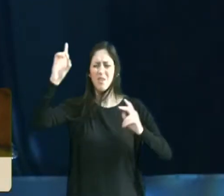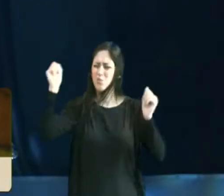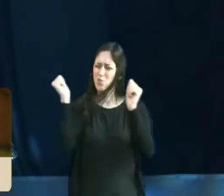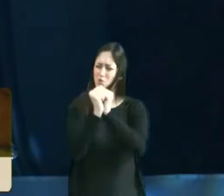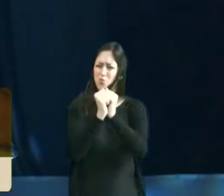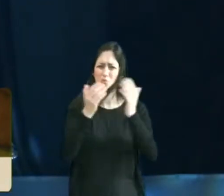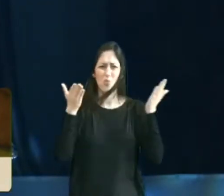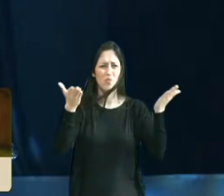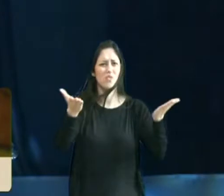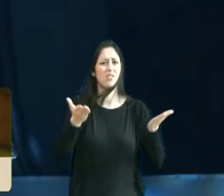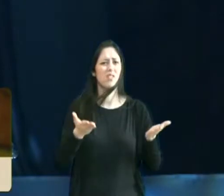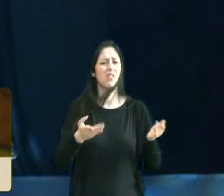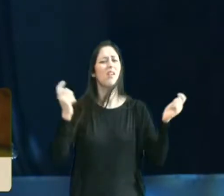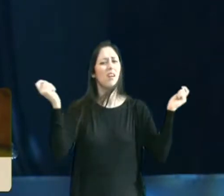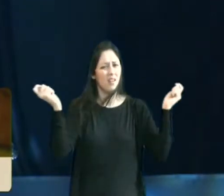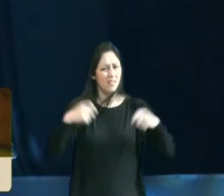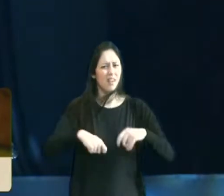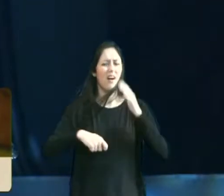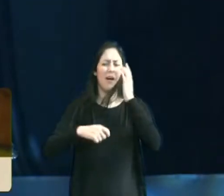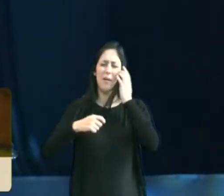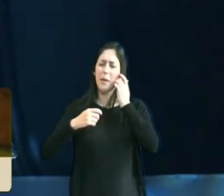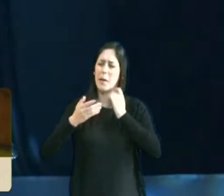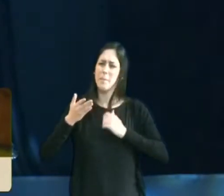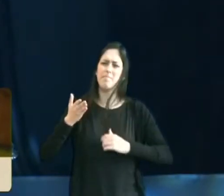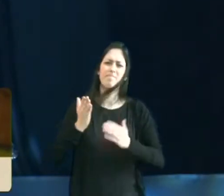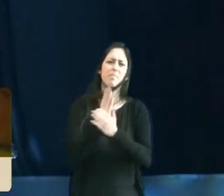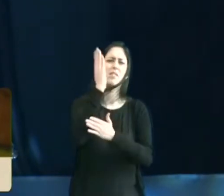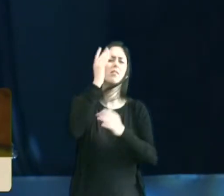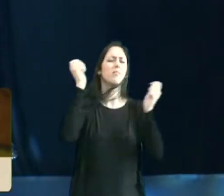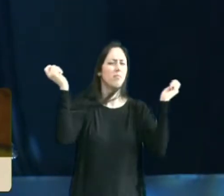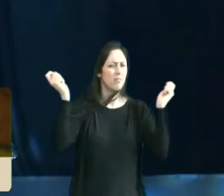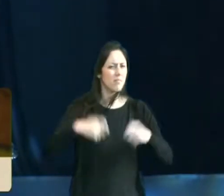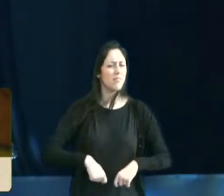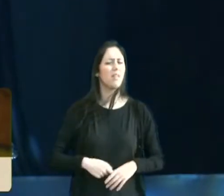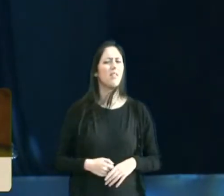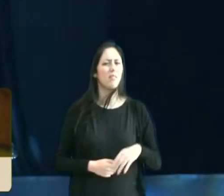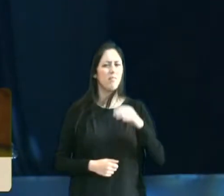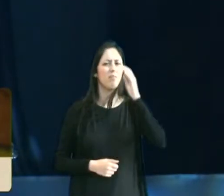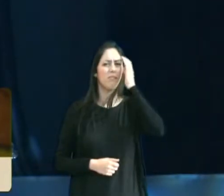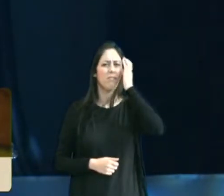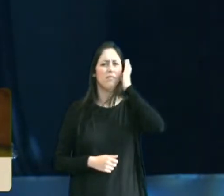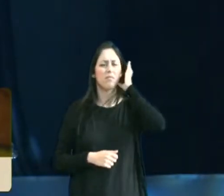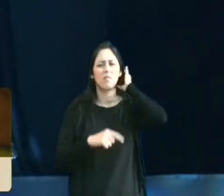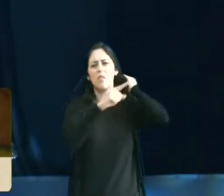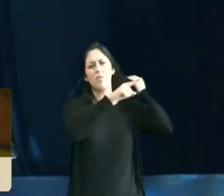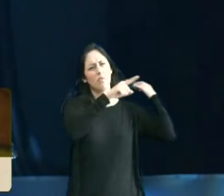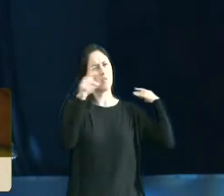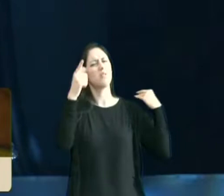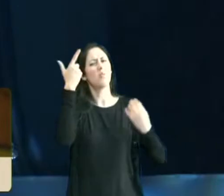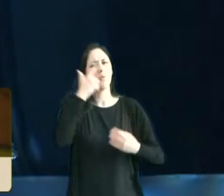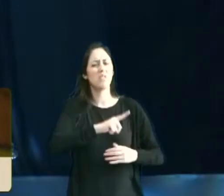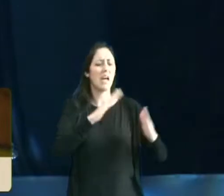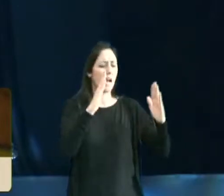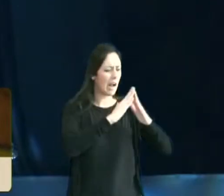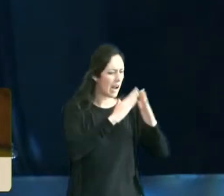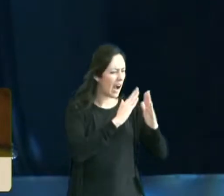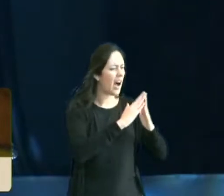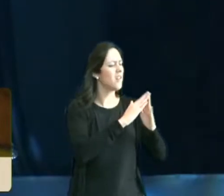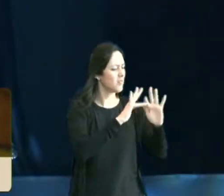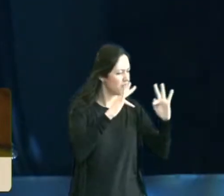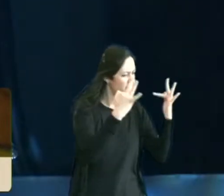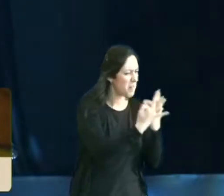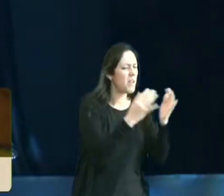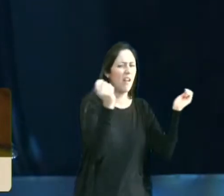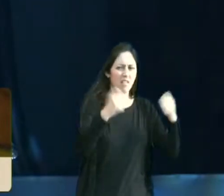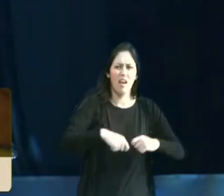o outro lado, Ele vai te capacitar. Você pode lidar sim com as demandas da casa, do trabalho,